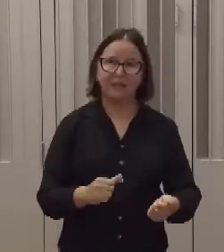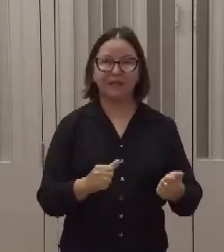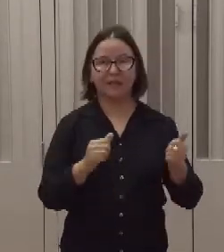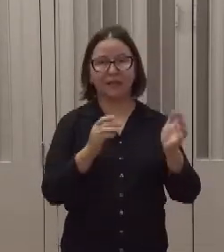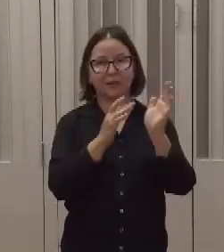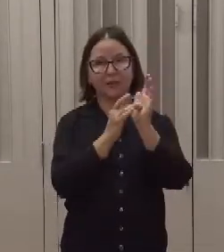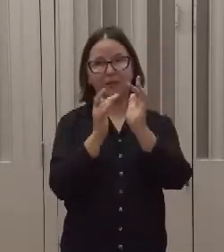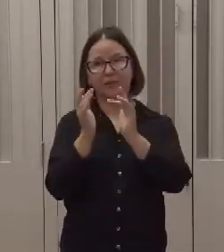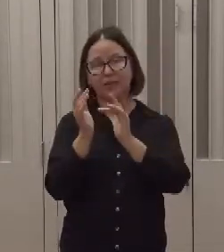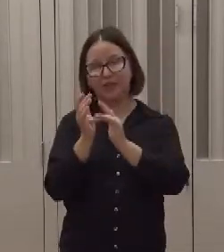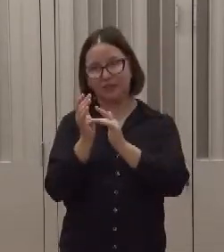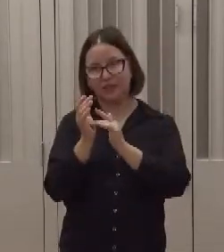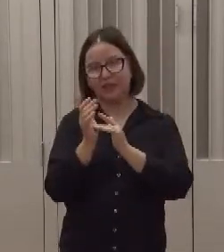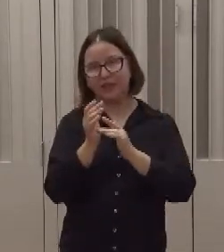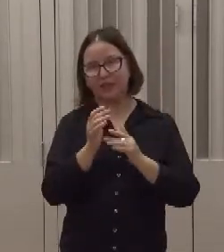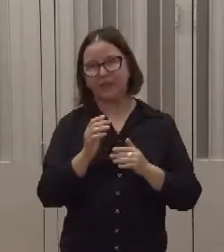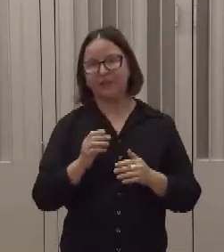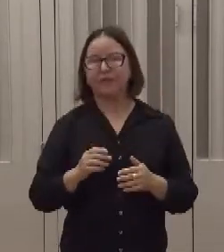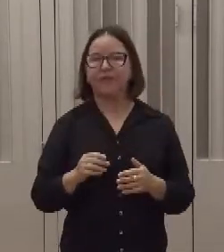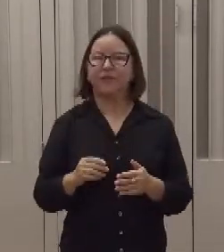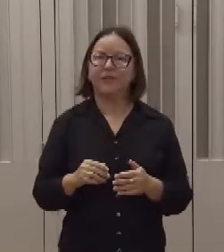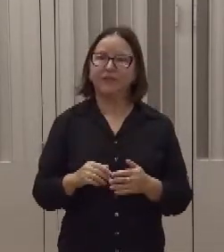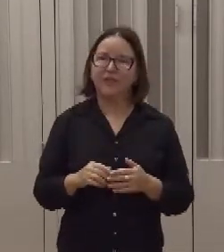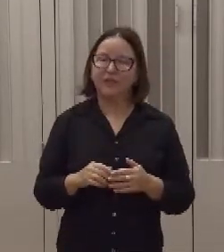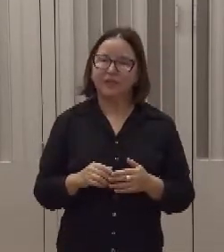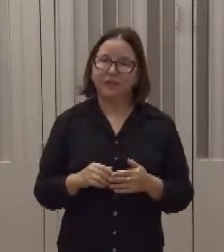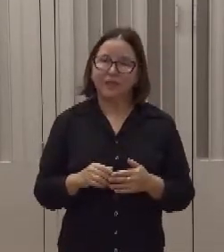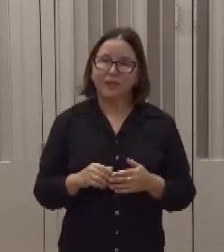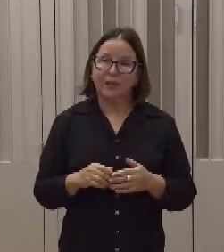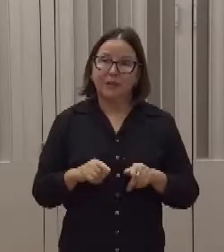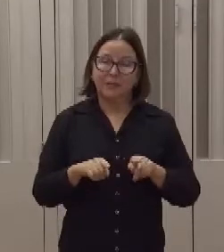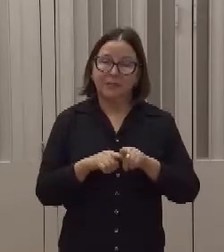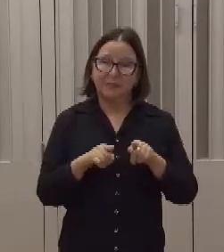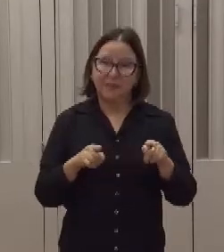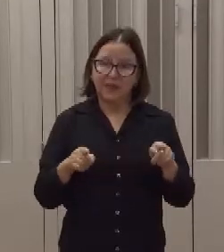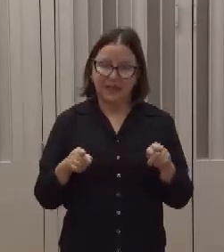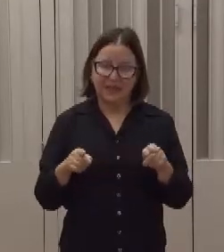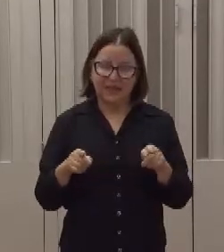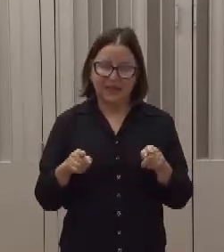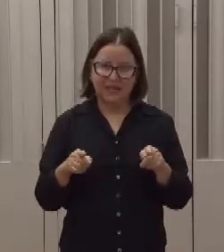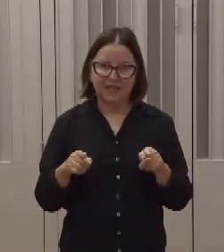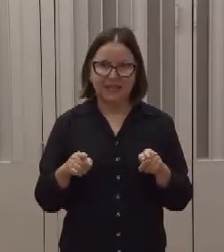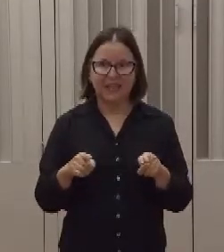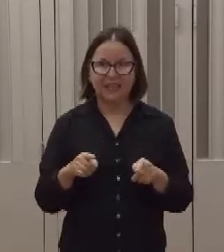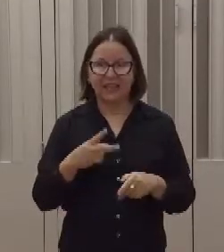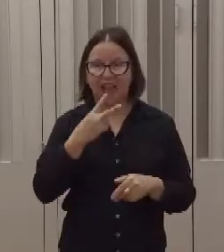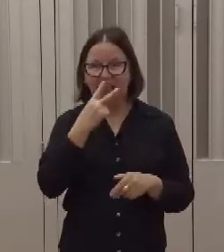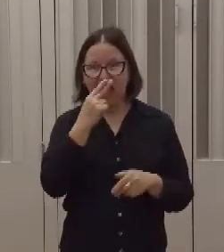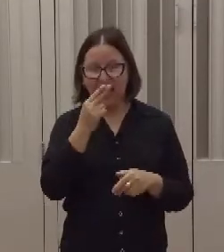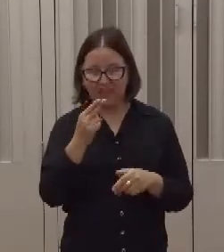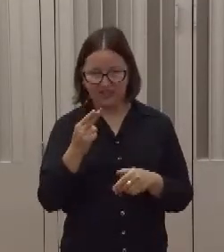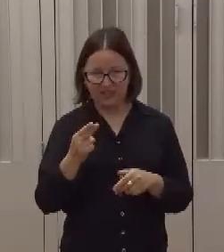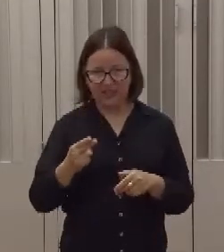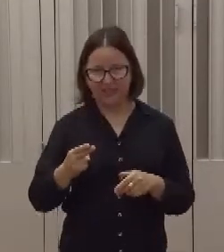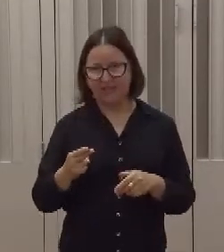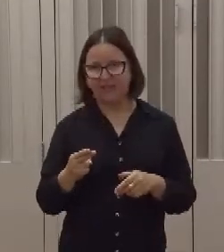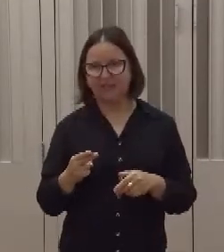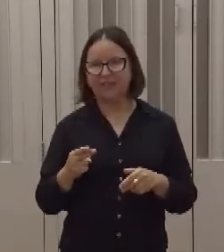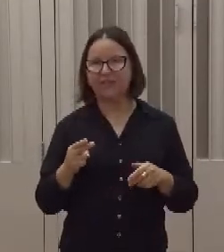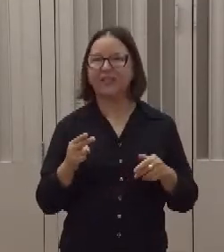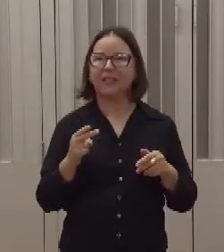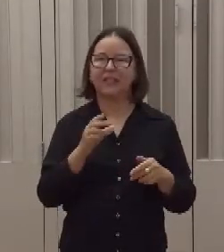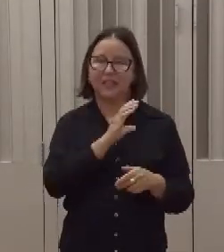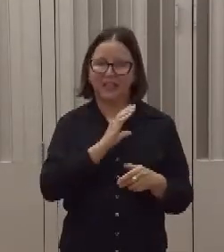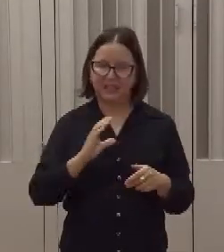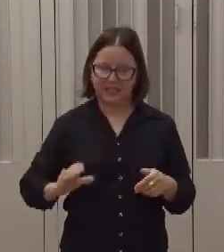sua morte na cruz. A encarnação do Cristo espiritual em um corpo terreno era tido como uma impossibilidade,